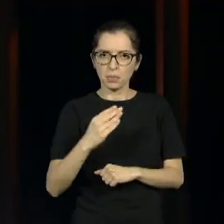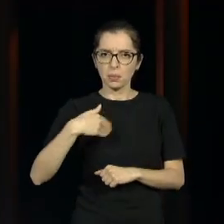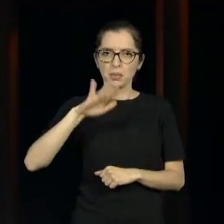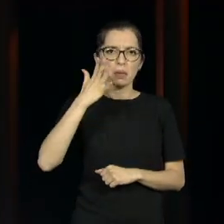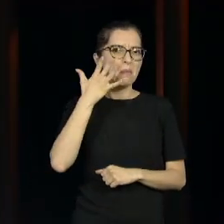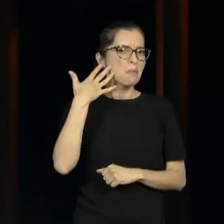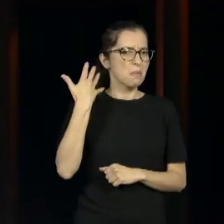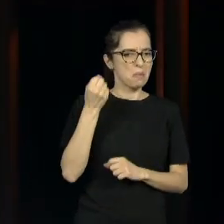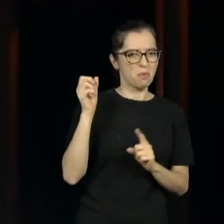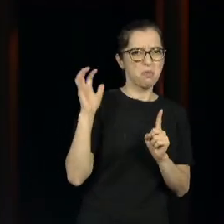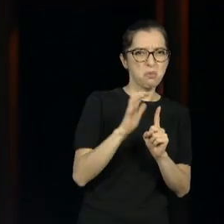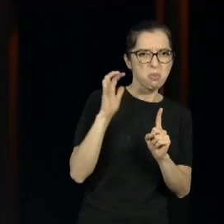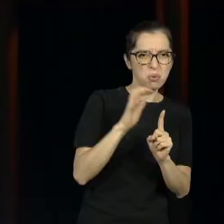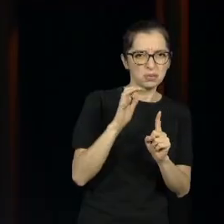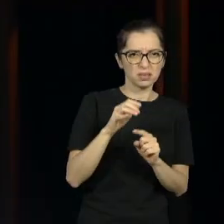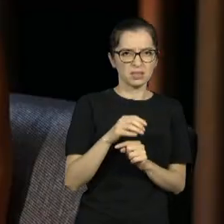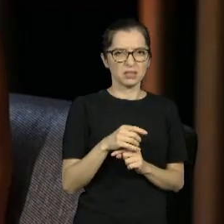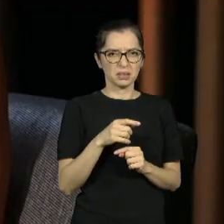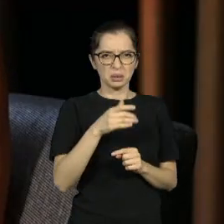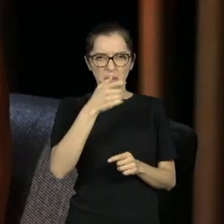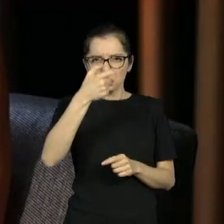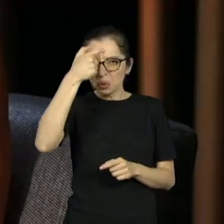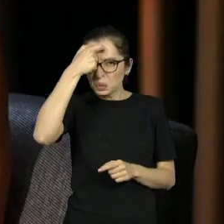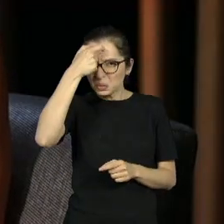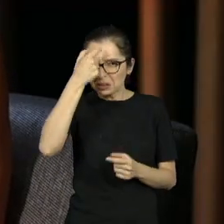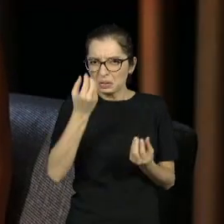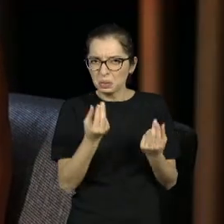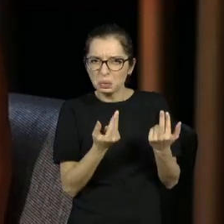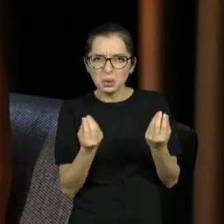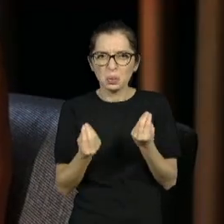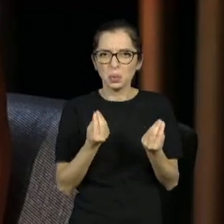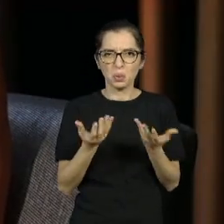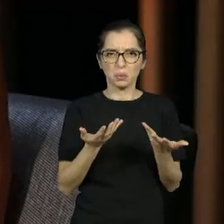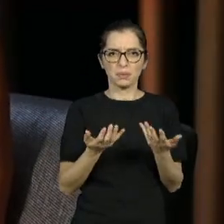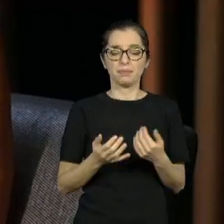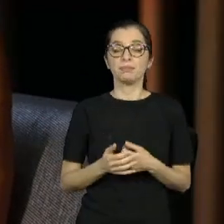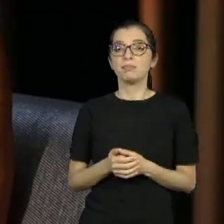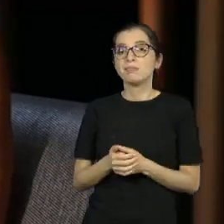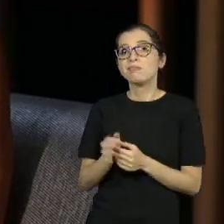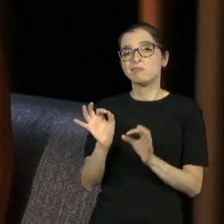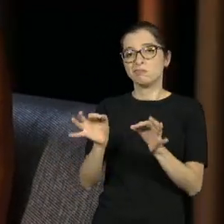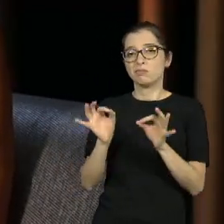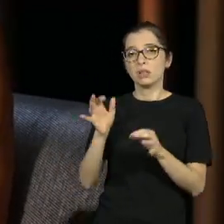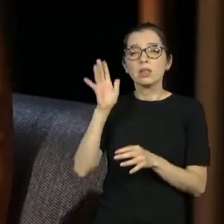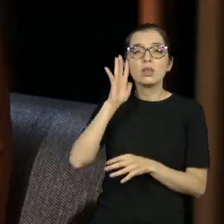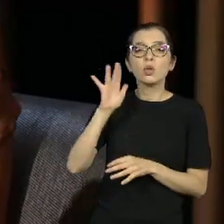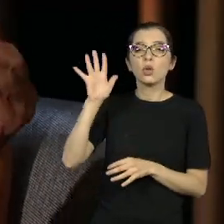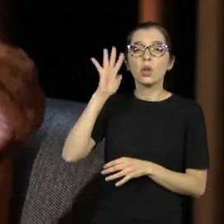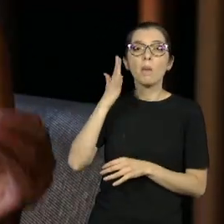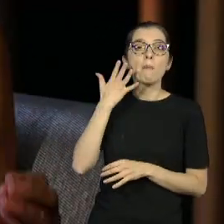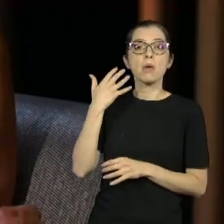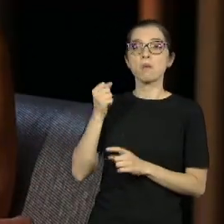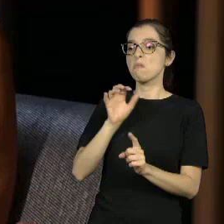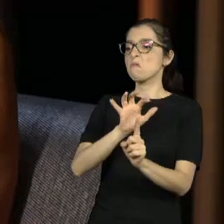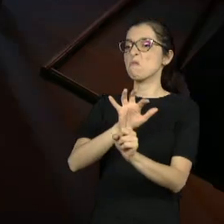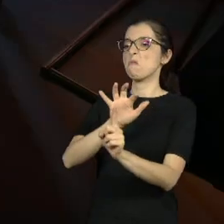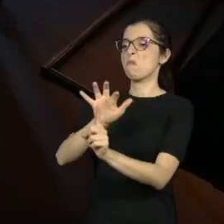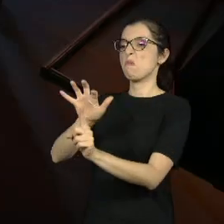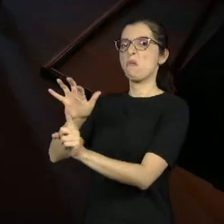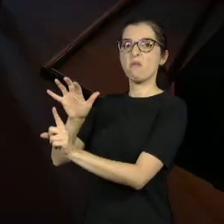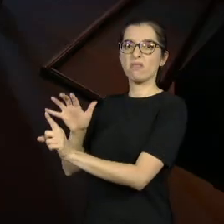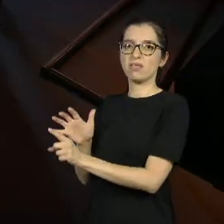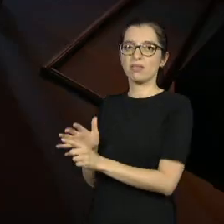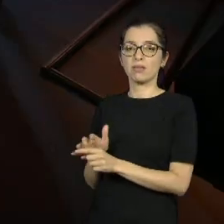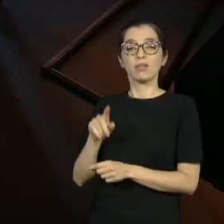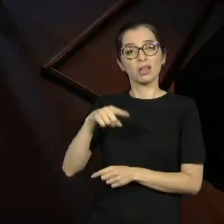gente que ainda pensa assim não nega eu sempre digo que as teorias do branqueamento eram teorias científicas na